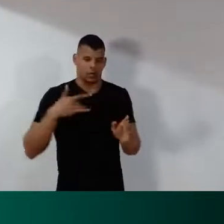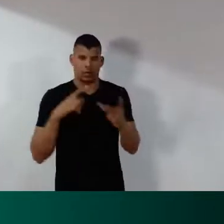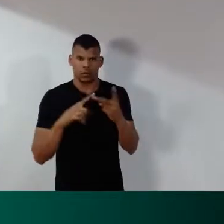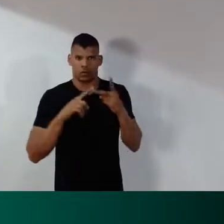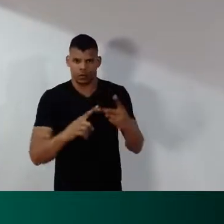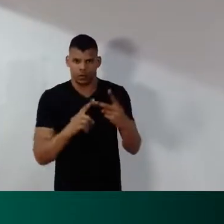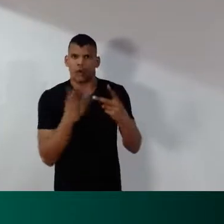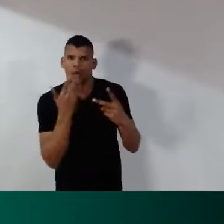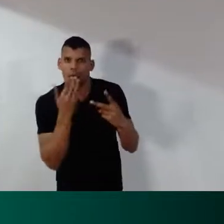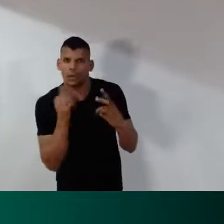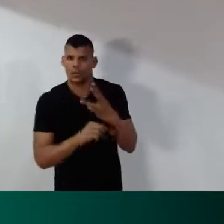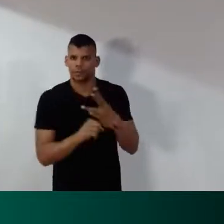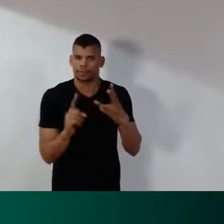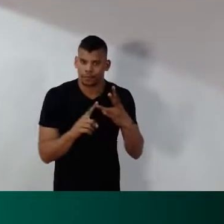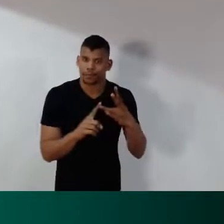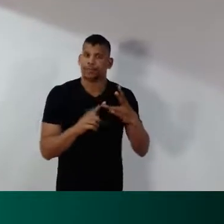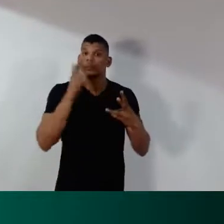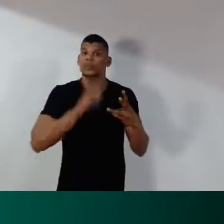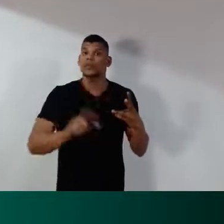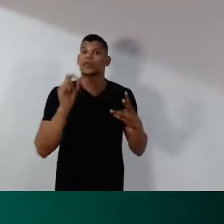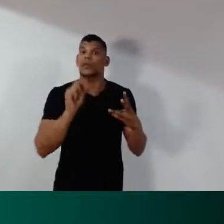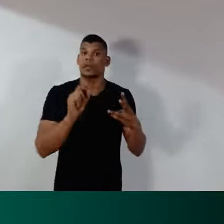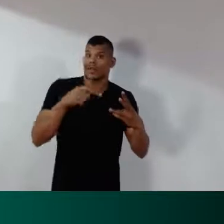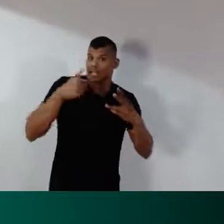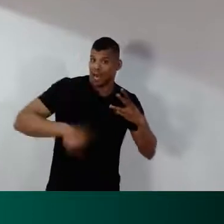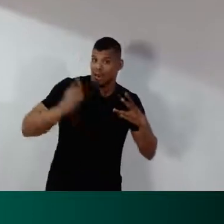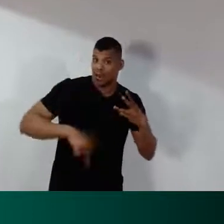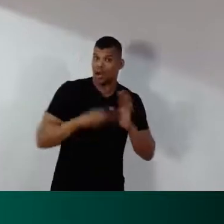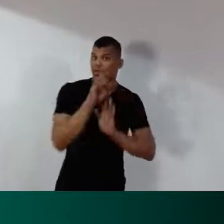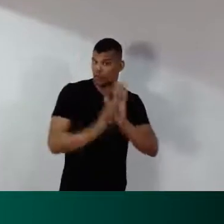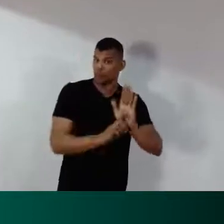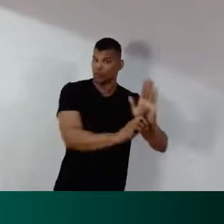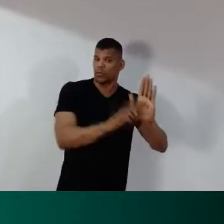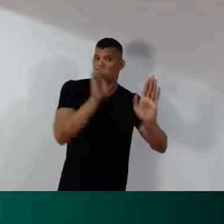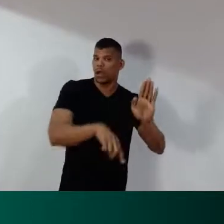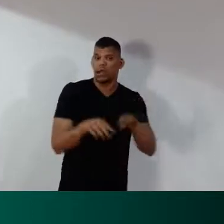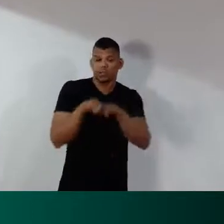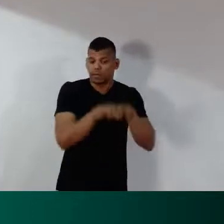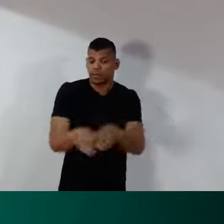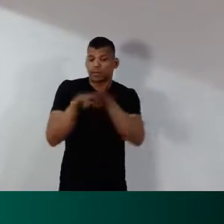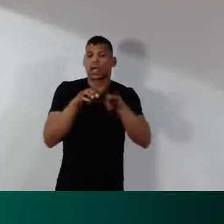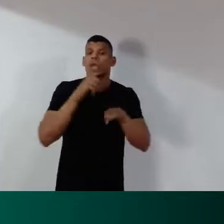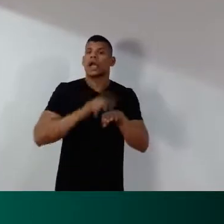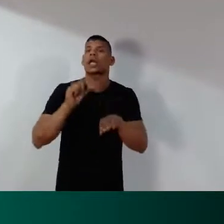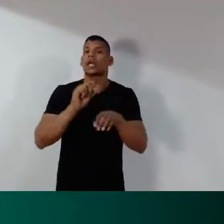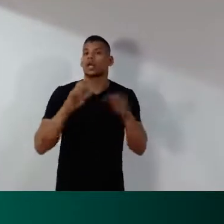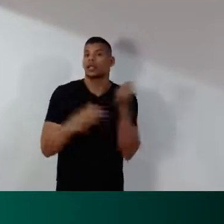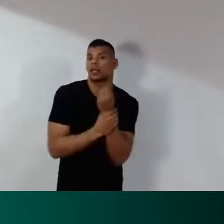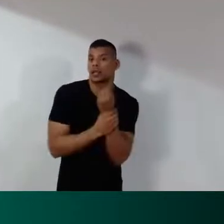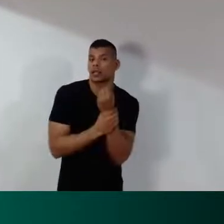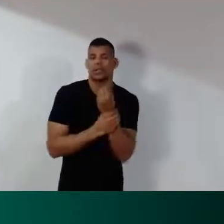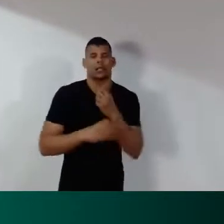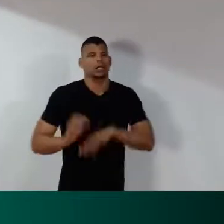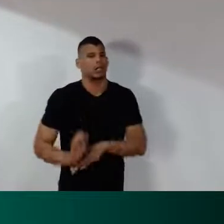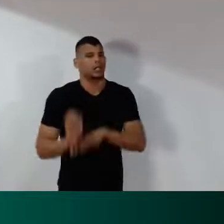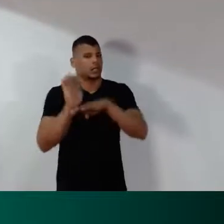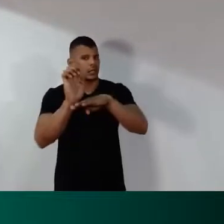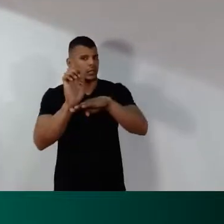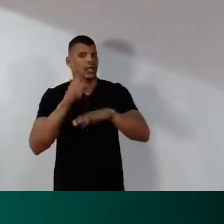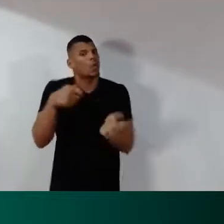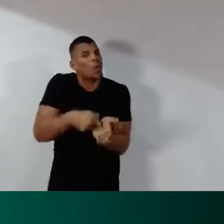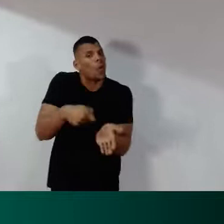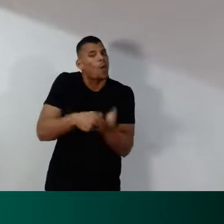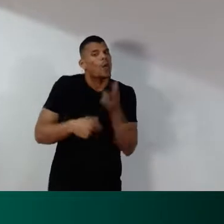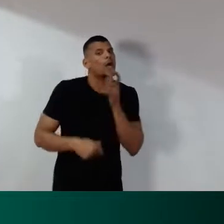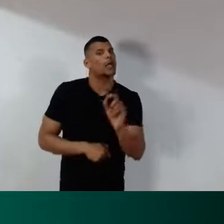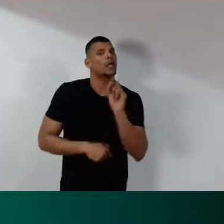e quem tem que bancar isso a trabalho e isso tem que ser garantia do Estado então tem